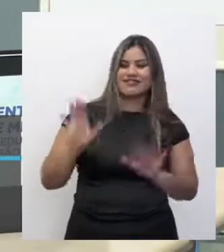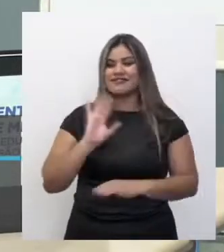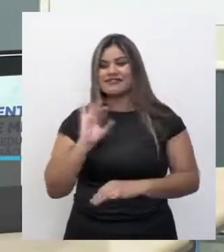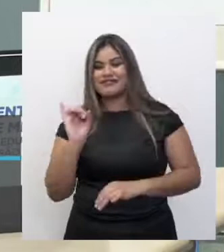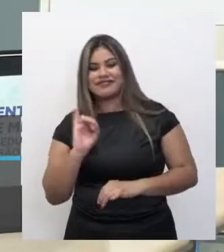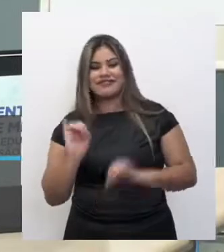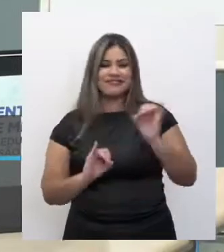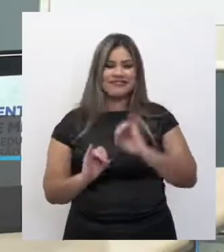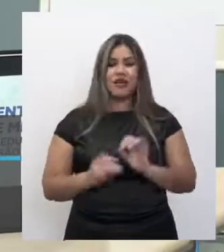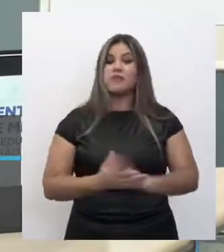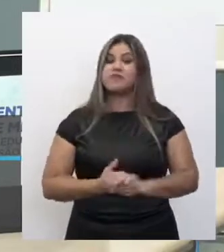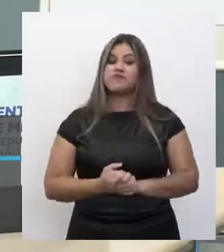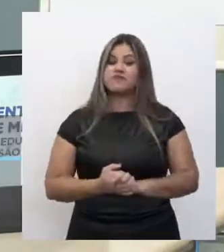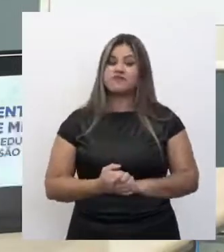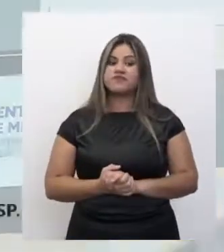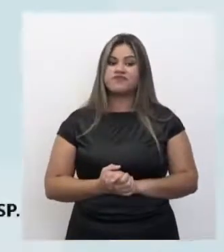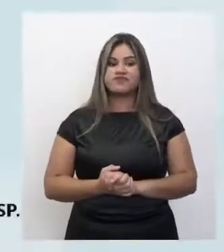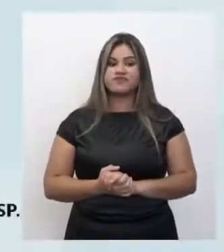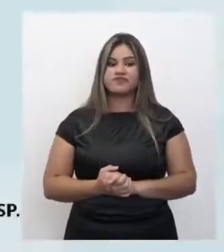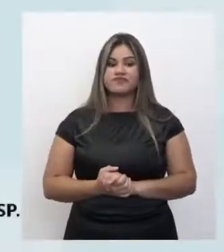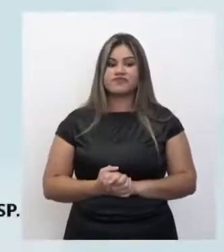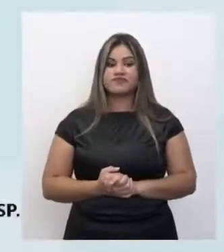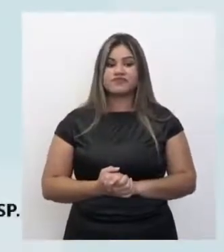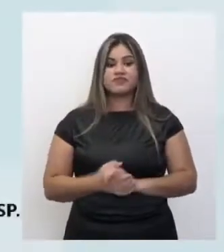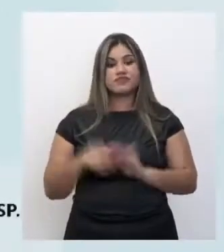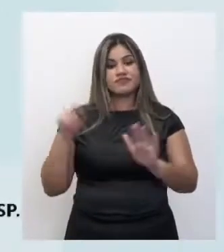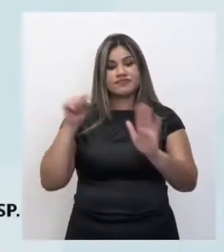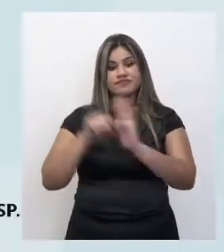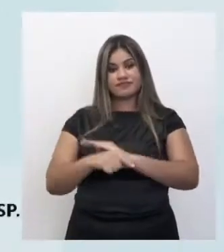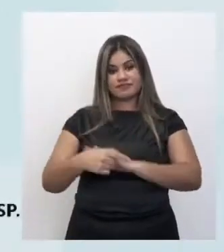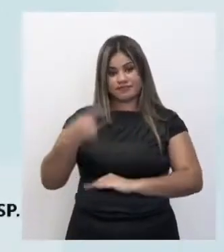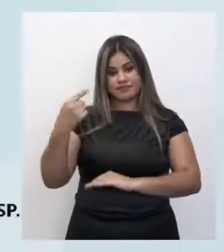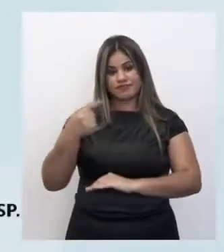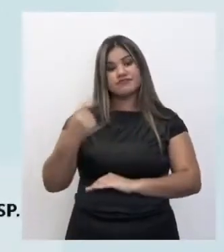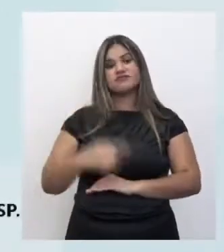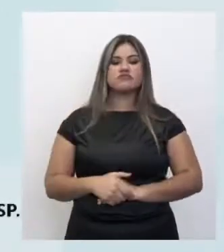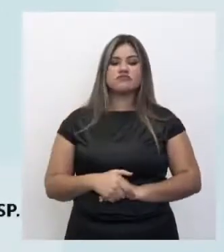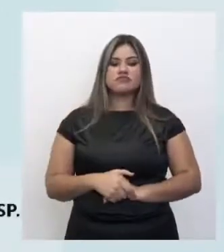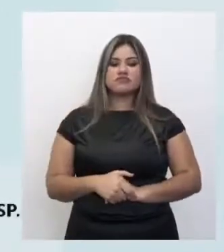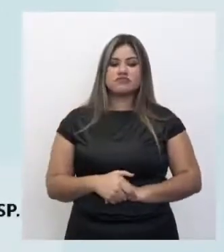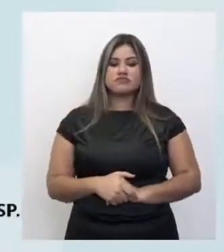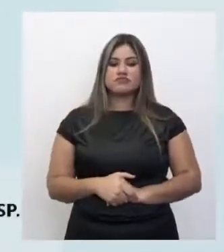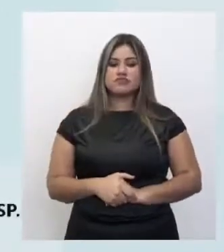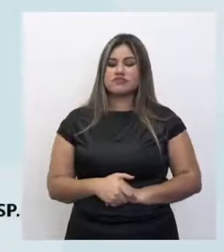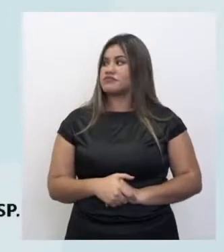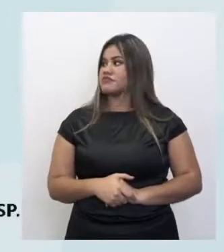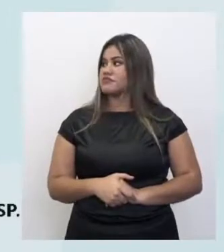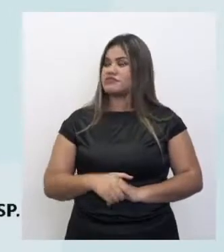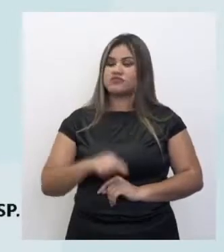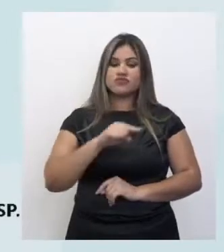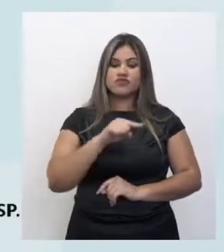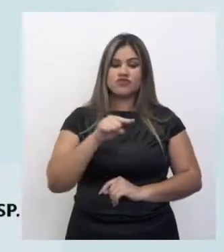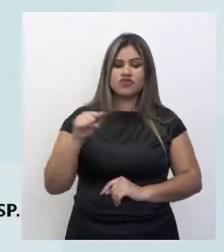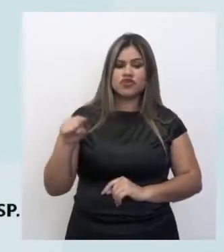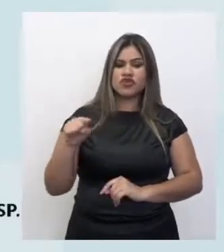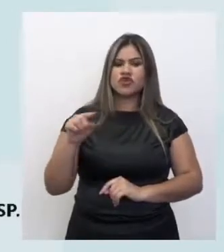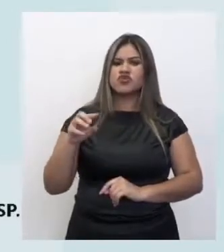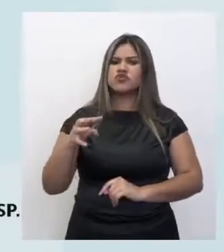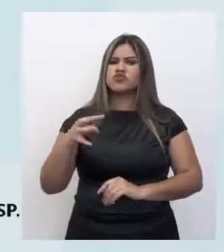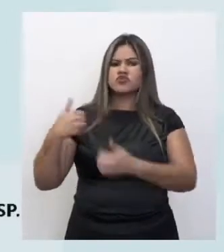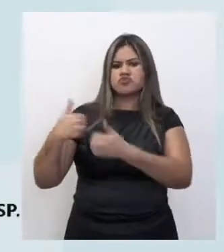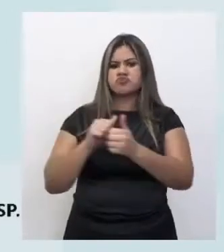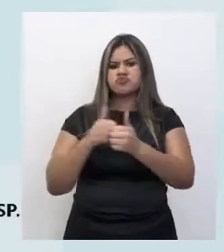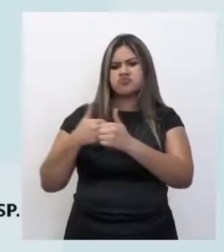Gente, acolhida número 1, na tela para vocês. Eu quero fazer uma pergunta. Vocês acompanham algum blogueiro ou